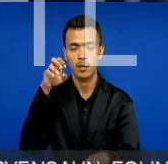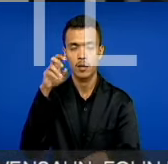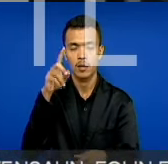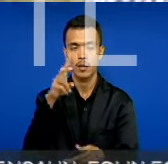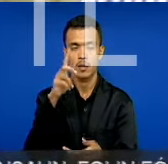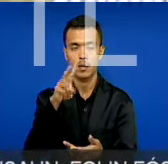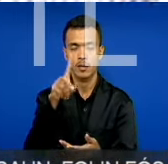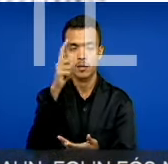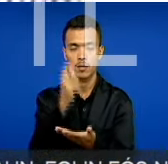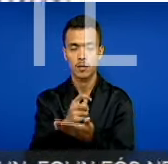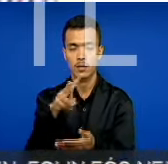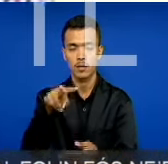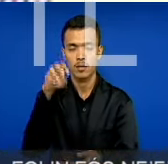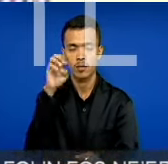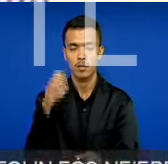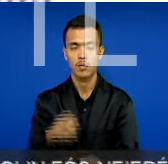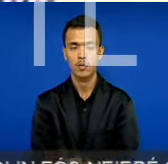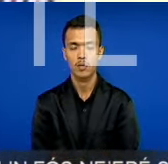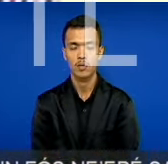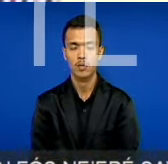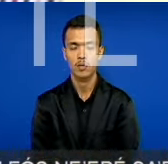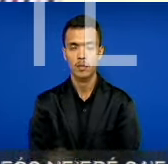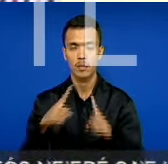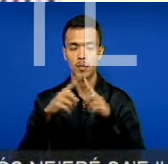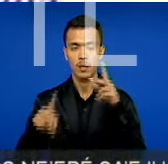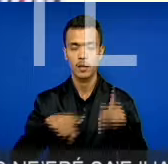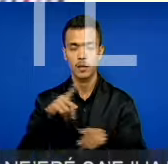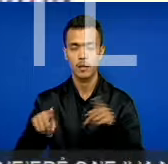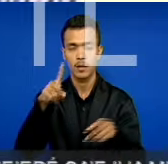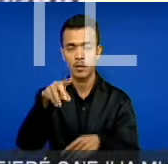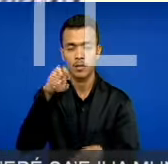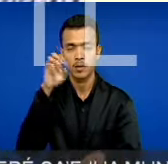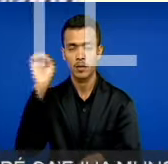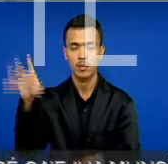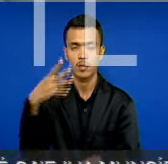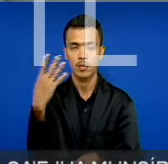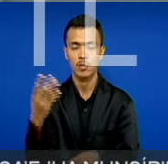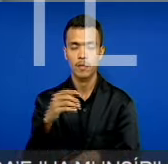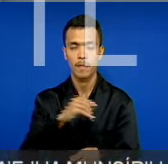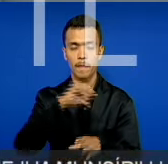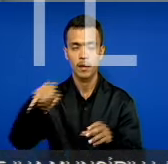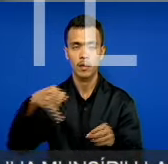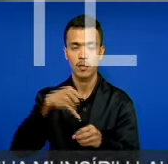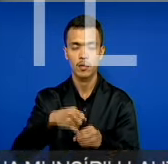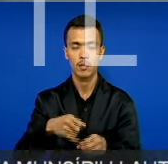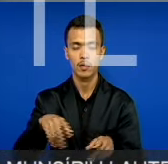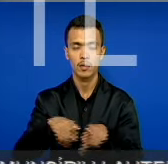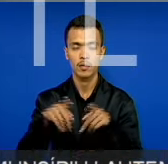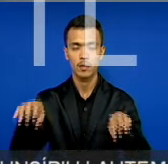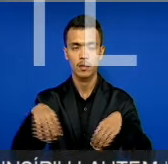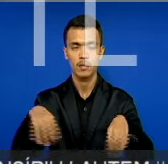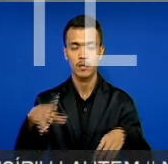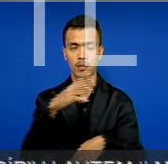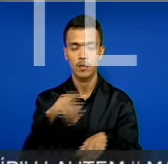no emissão autorização residência, ba ema atus ida sanulo resindrua, inclui cabem misto, empresário non na